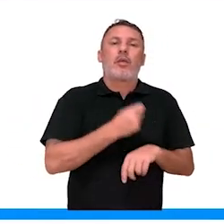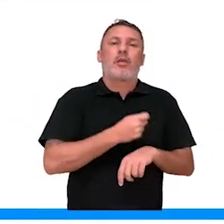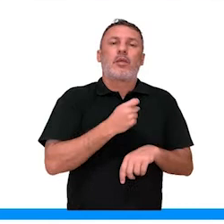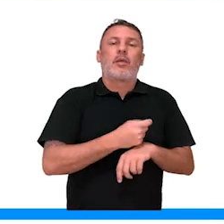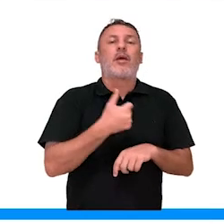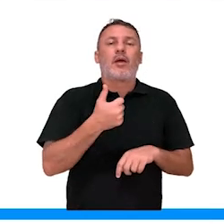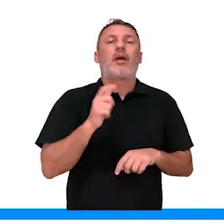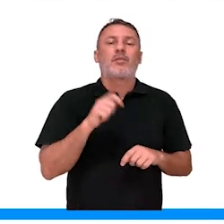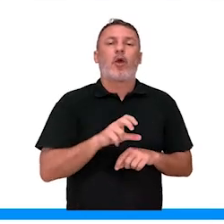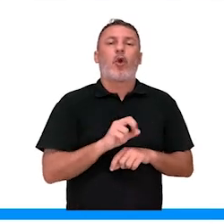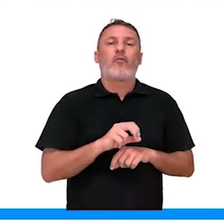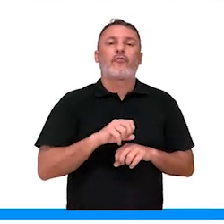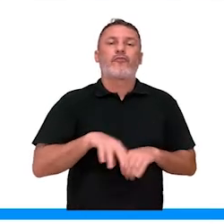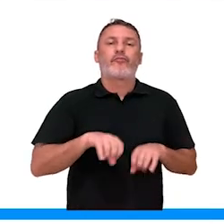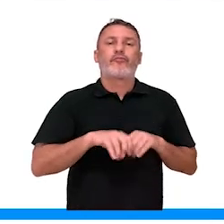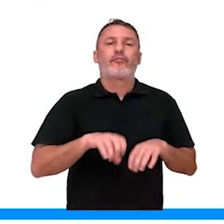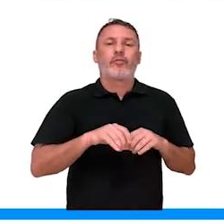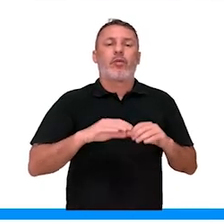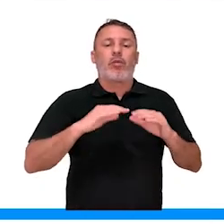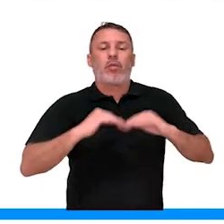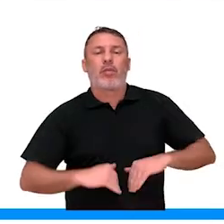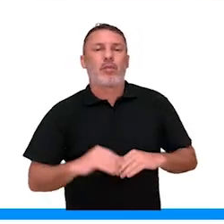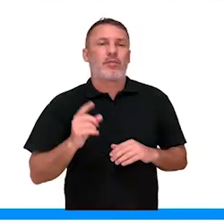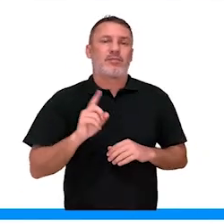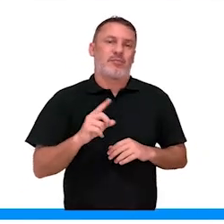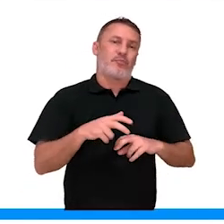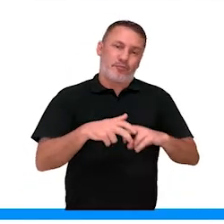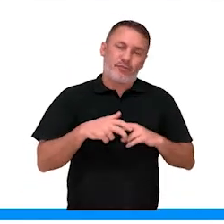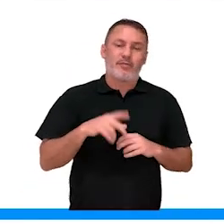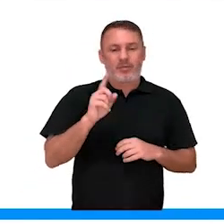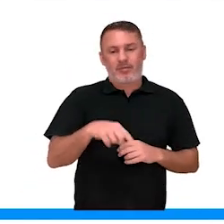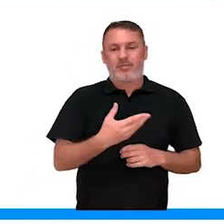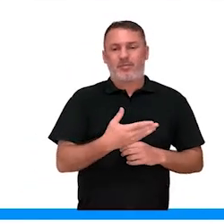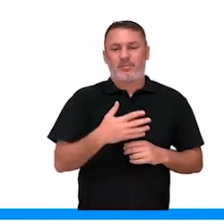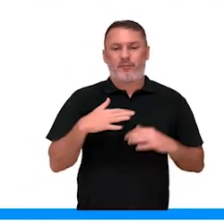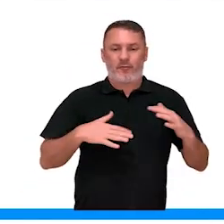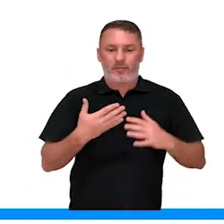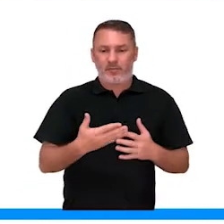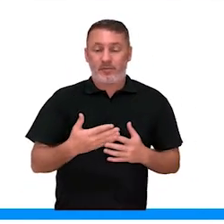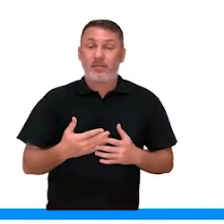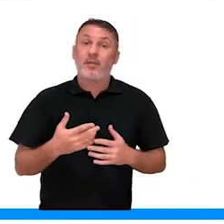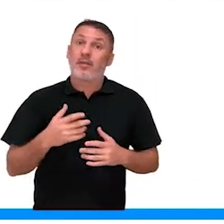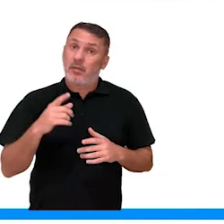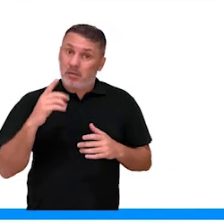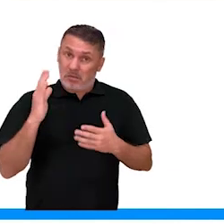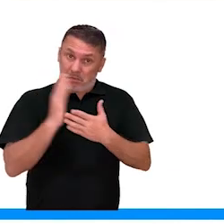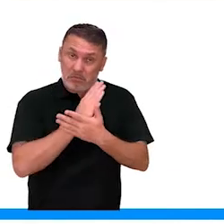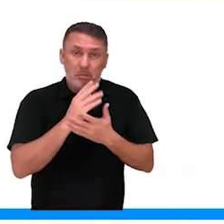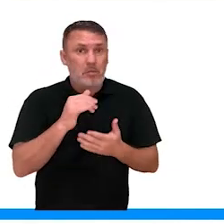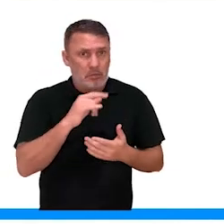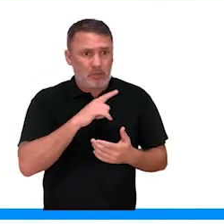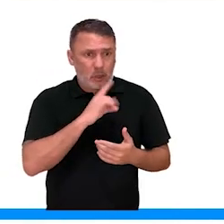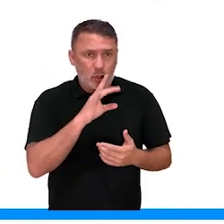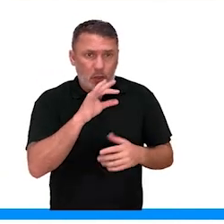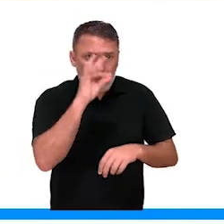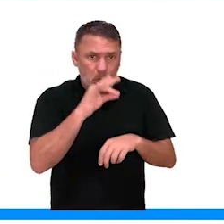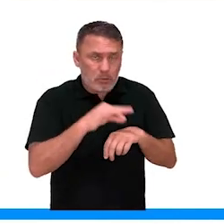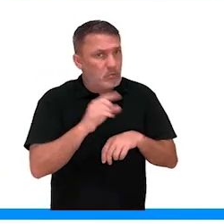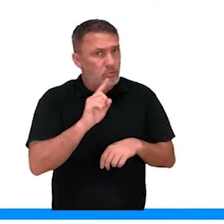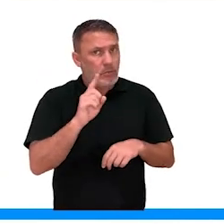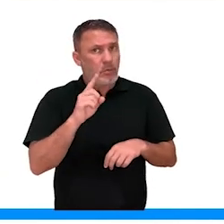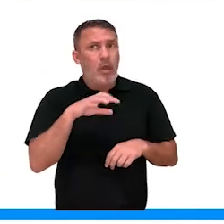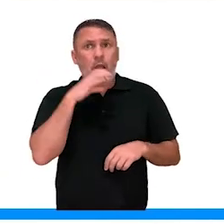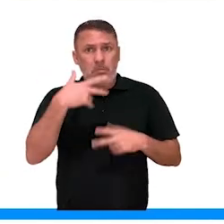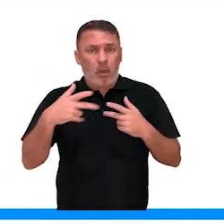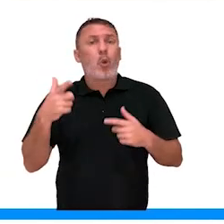a tensão superficial, então ele não afunda. E a gente, por incrível que pareça, temos animais maiores que